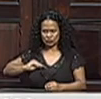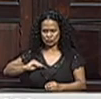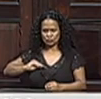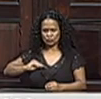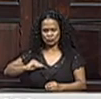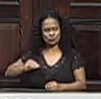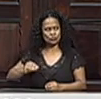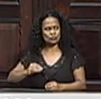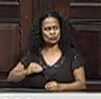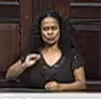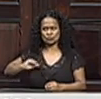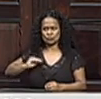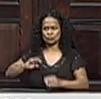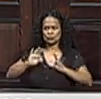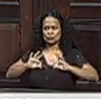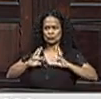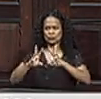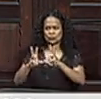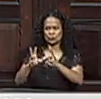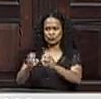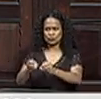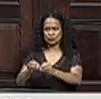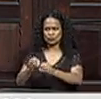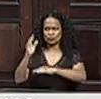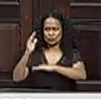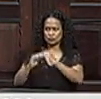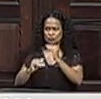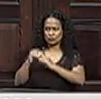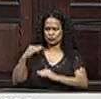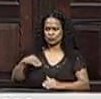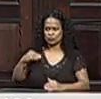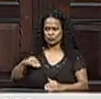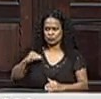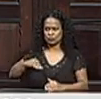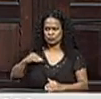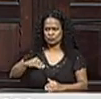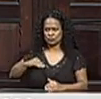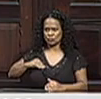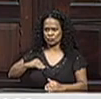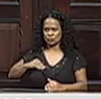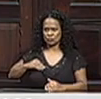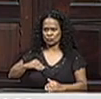os pisos de todas as categorias, sejam